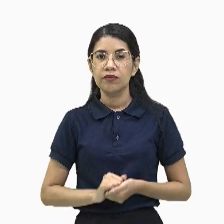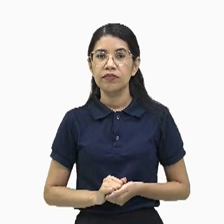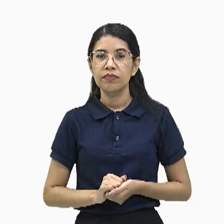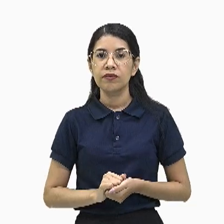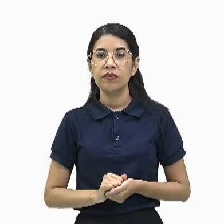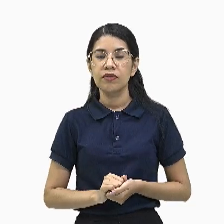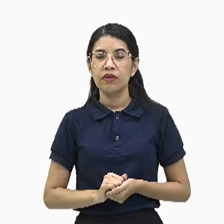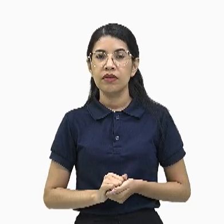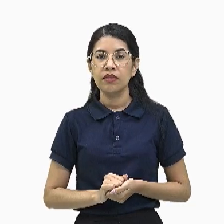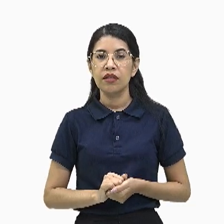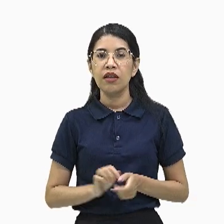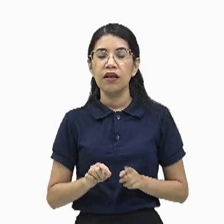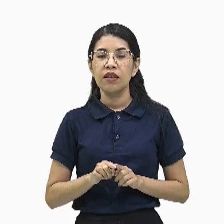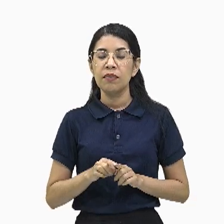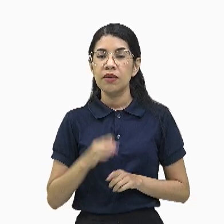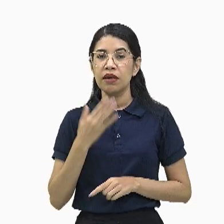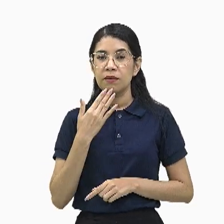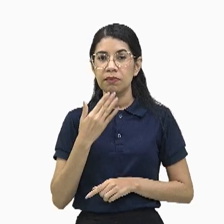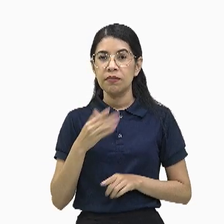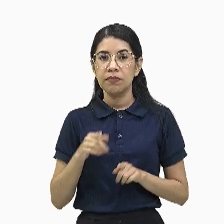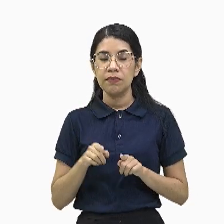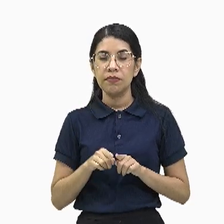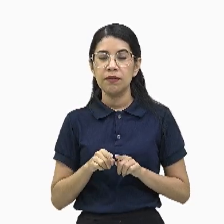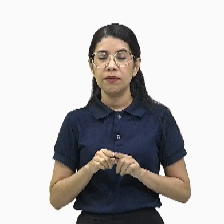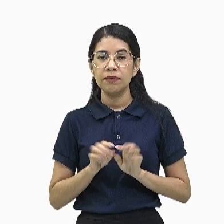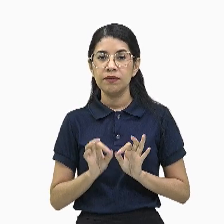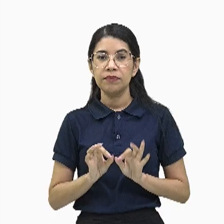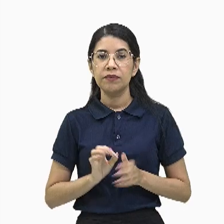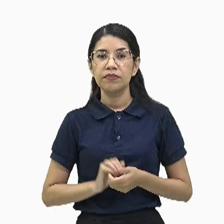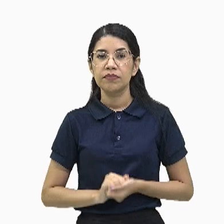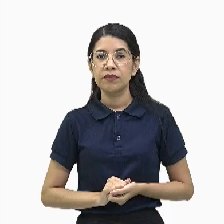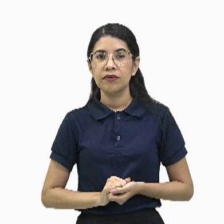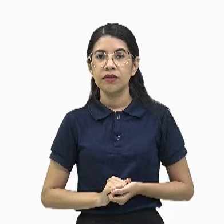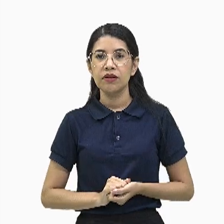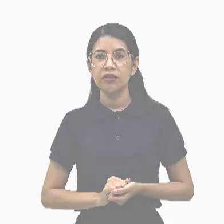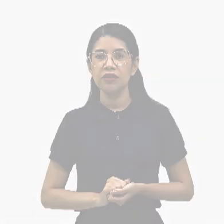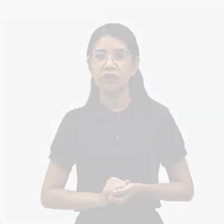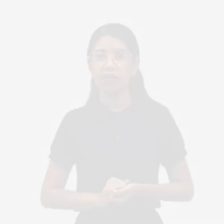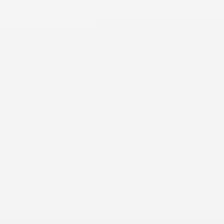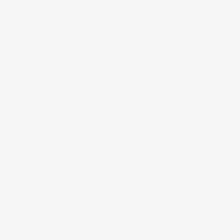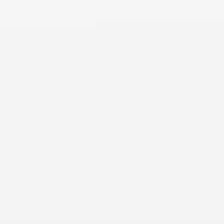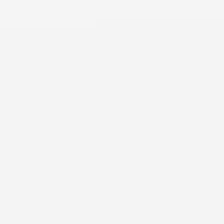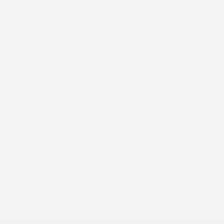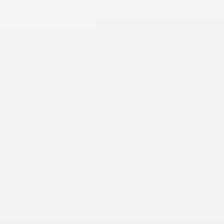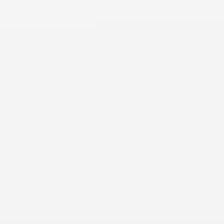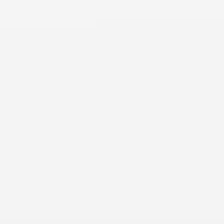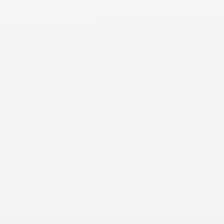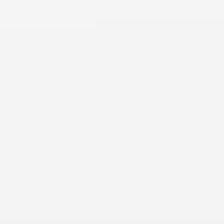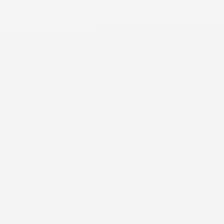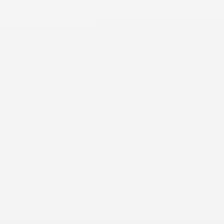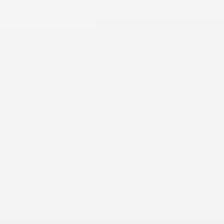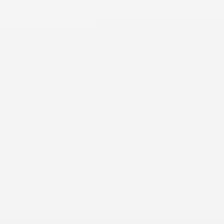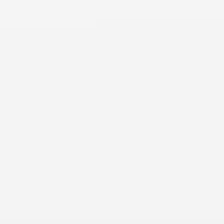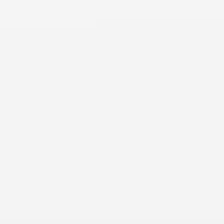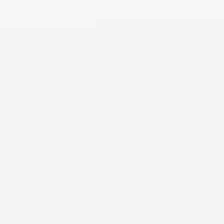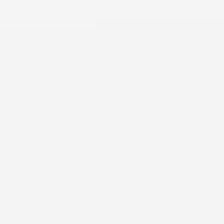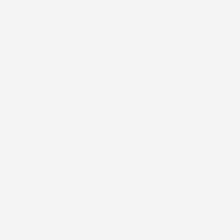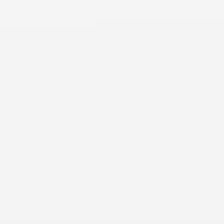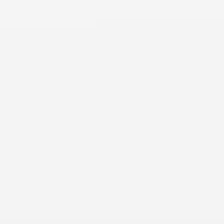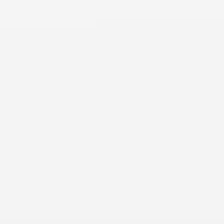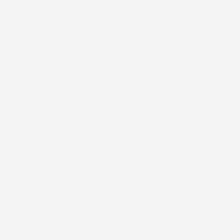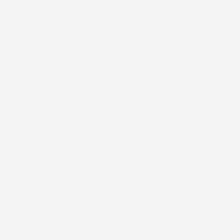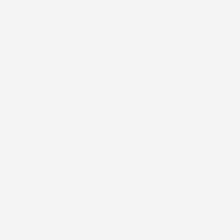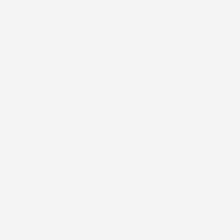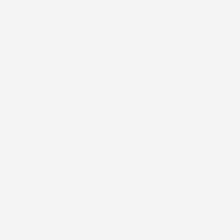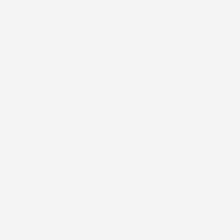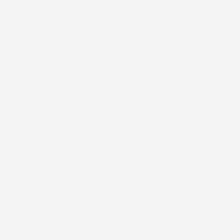são pedidos, ok? Vamos lá. Na forma interrogativa, pessoal, como eu já